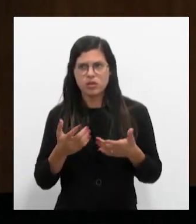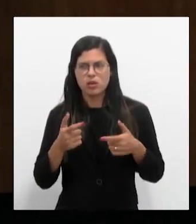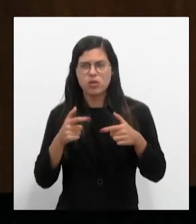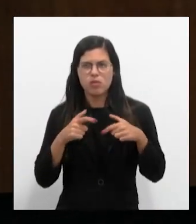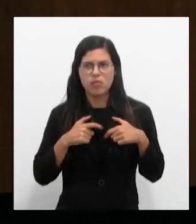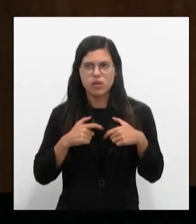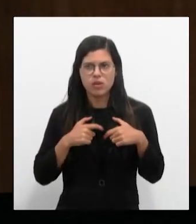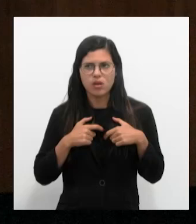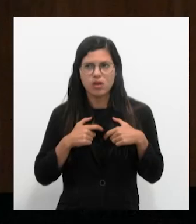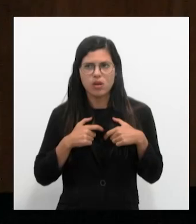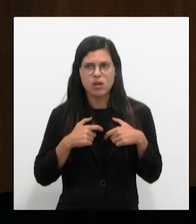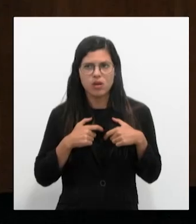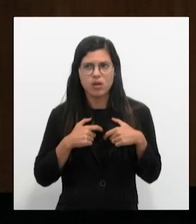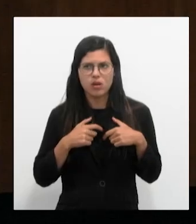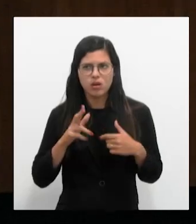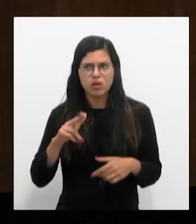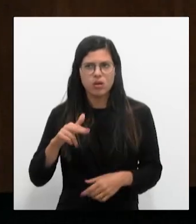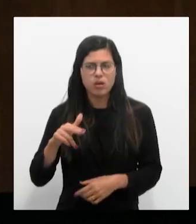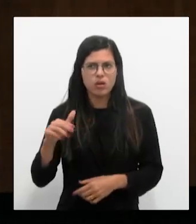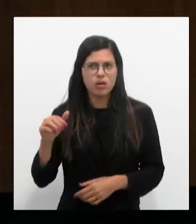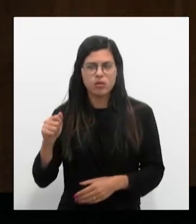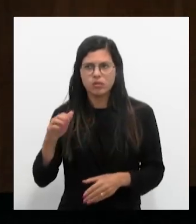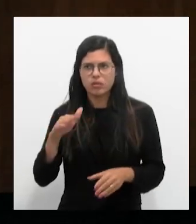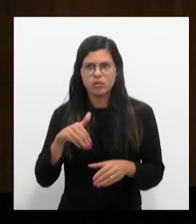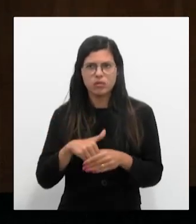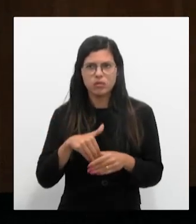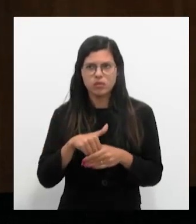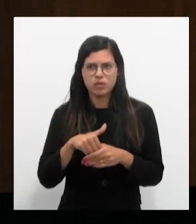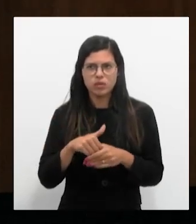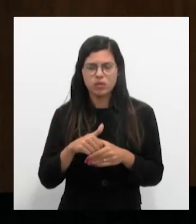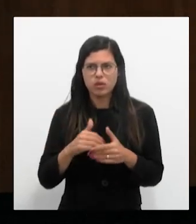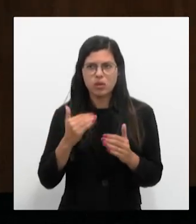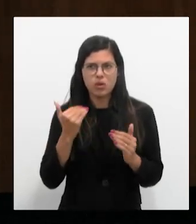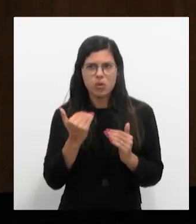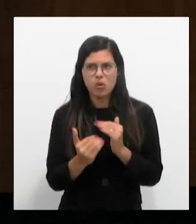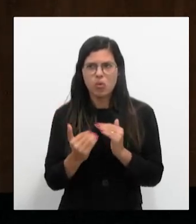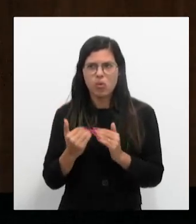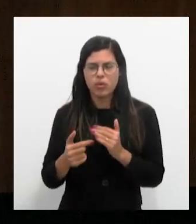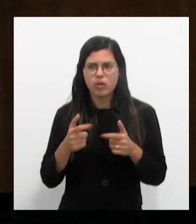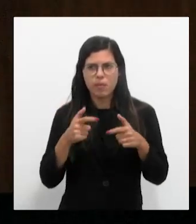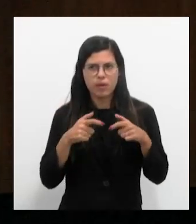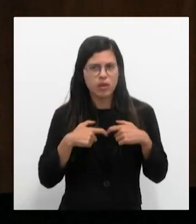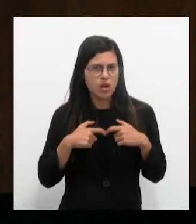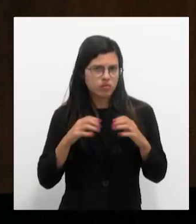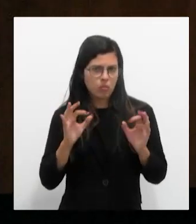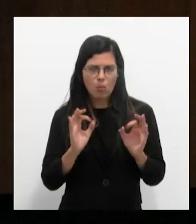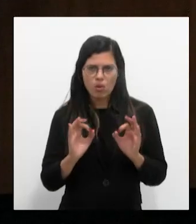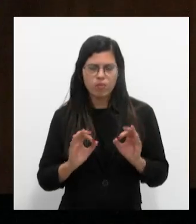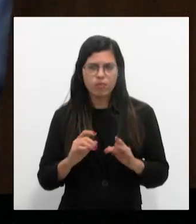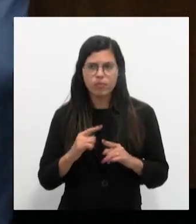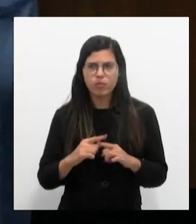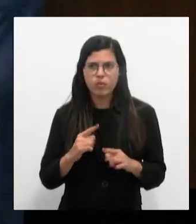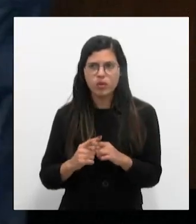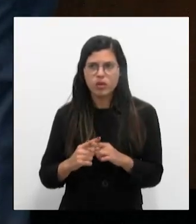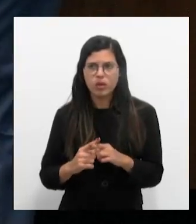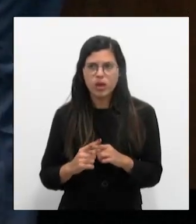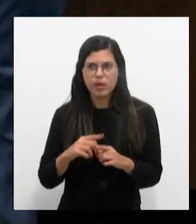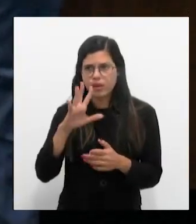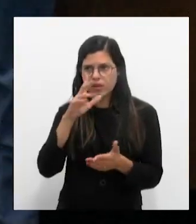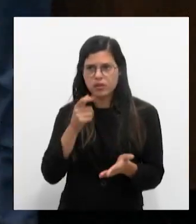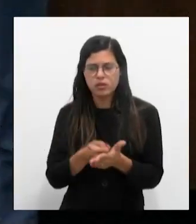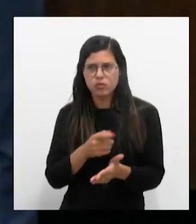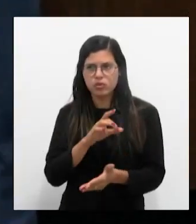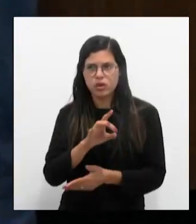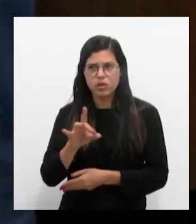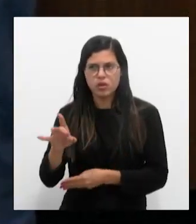medalhas. Inclusive, eu nunca votei contra medalha nenhuma, propositura de medalha, porque eu acho que é prerrogativa de cada um. Mas,